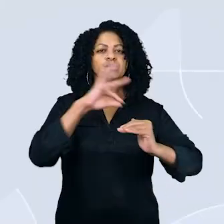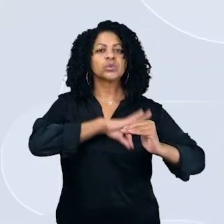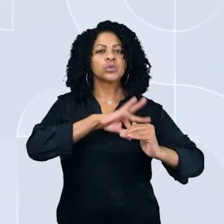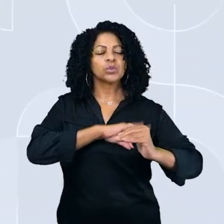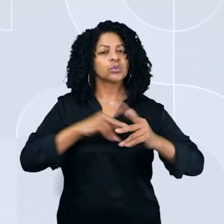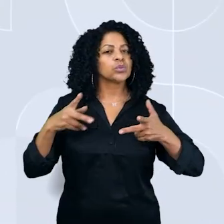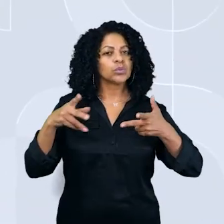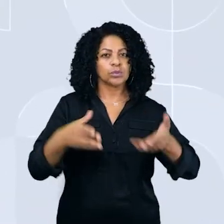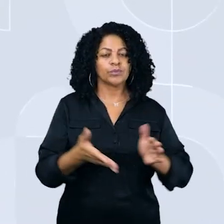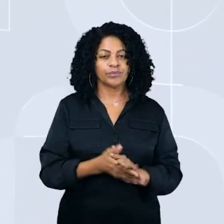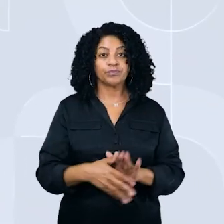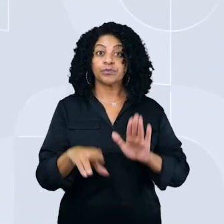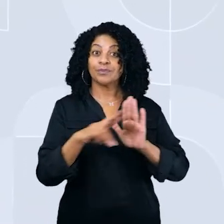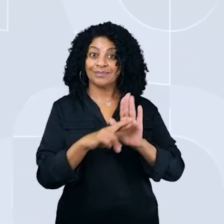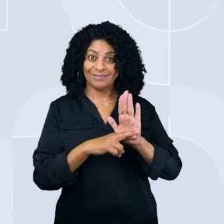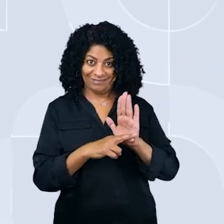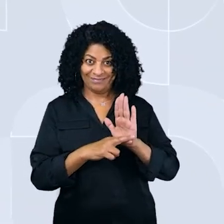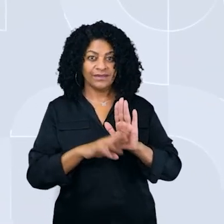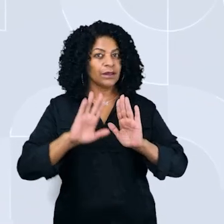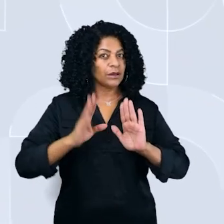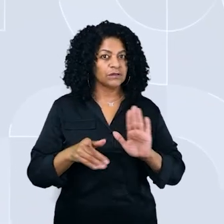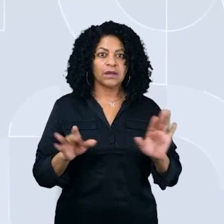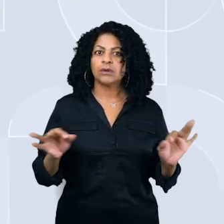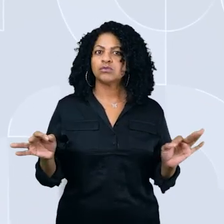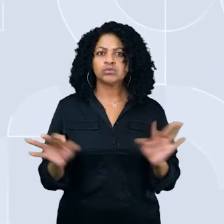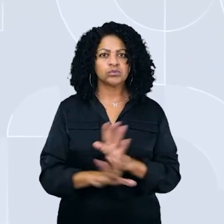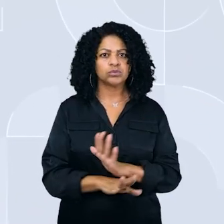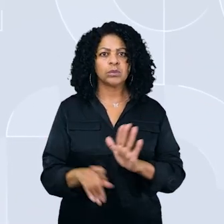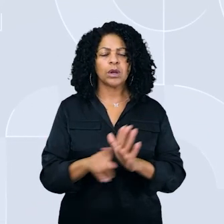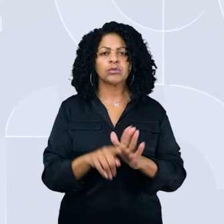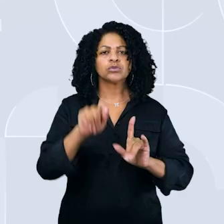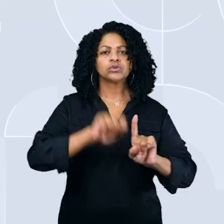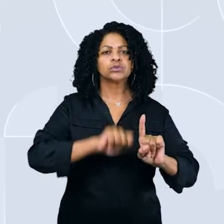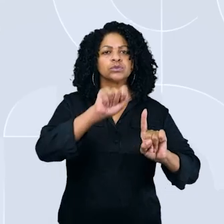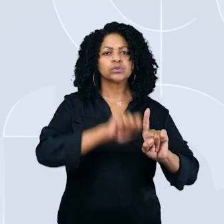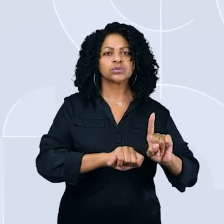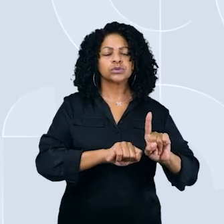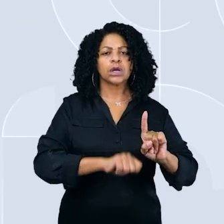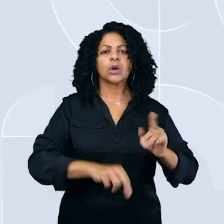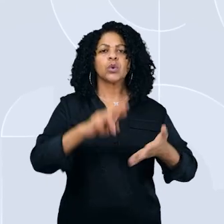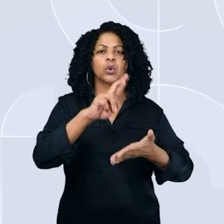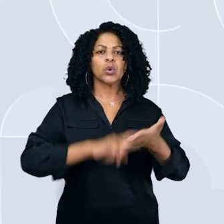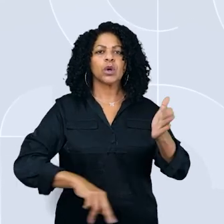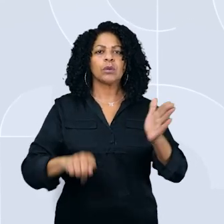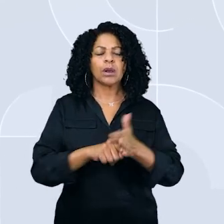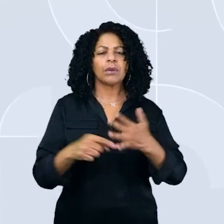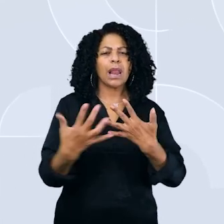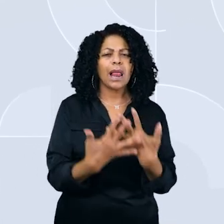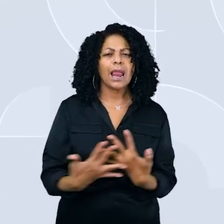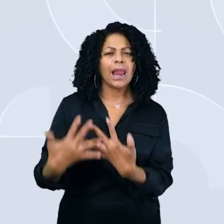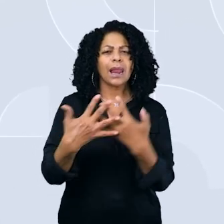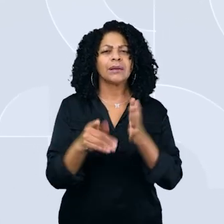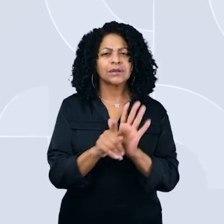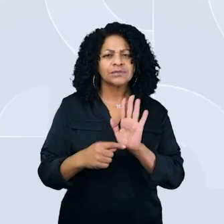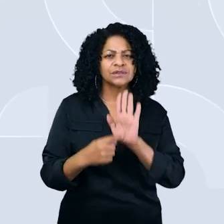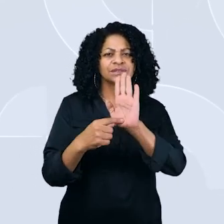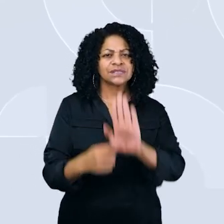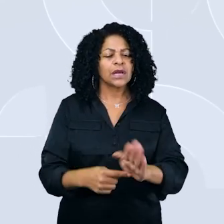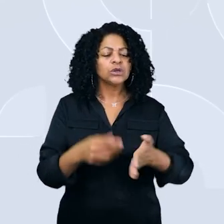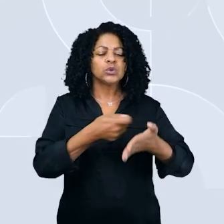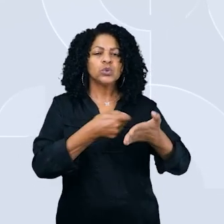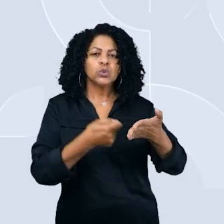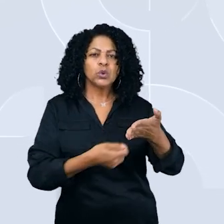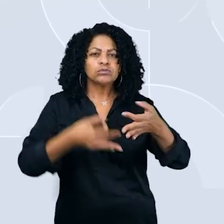Igualdade Salarial. Pela regra, fica determinada a publicação semestral de relatórios de transparência salarial e